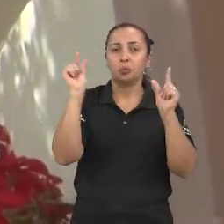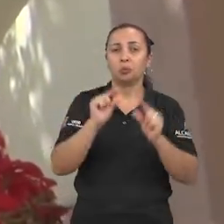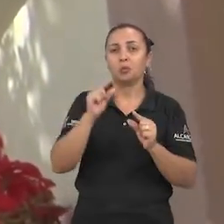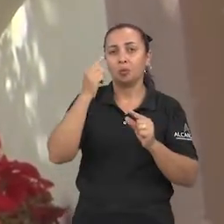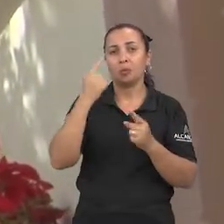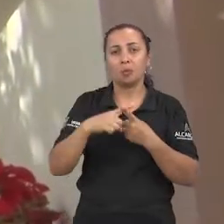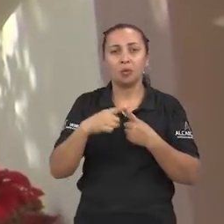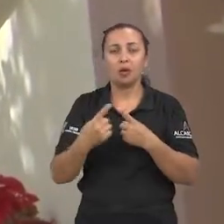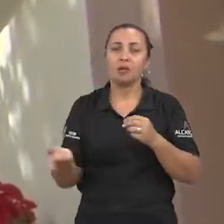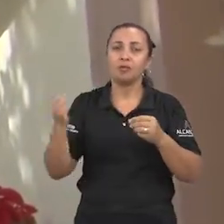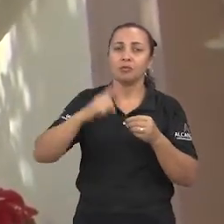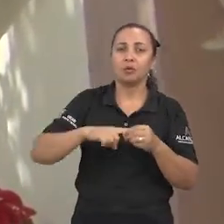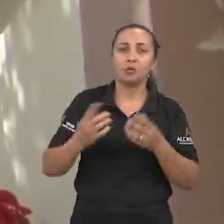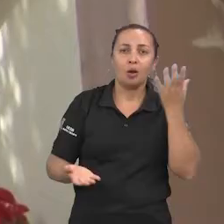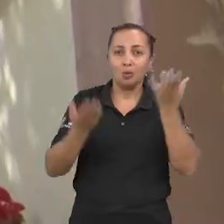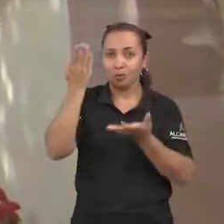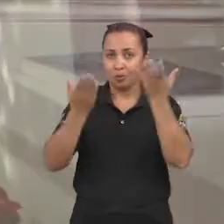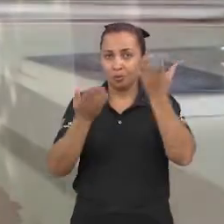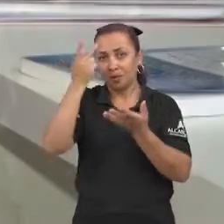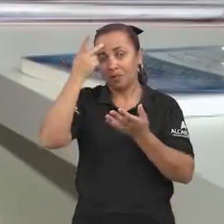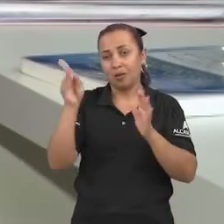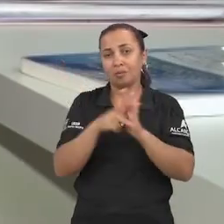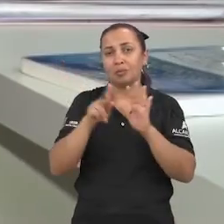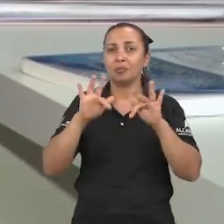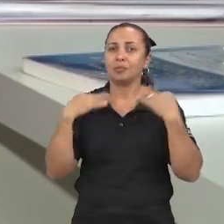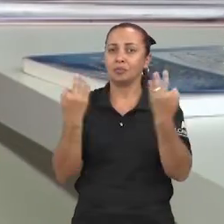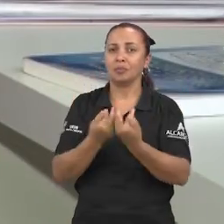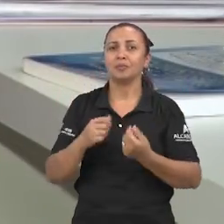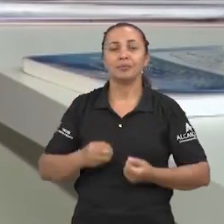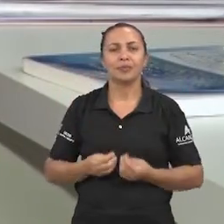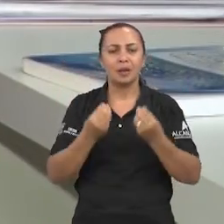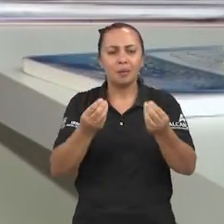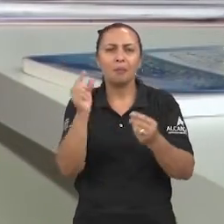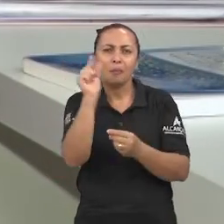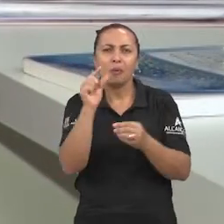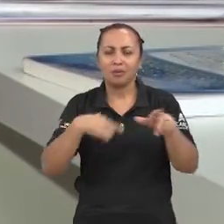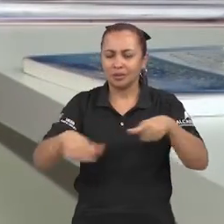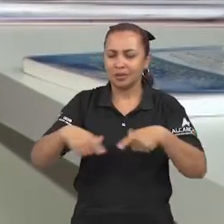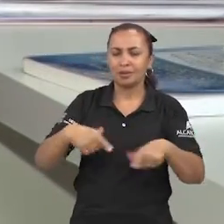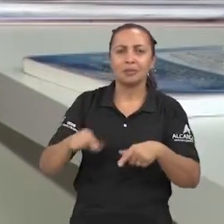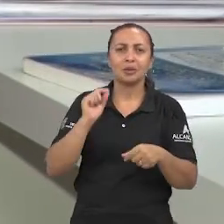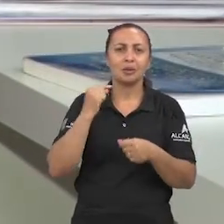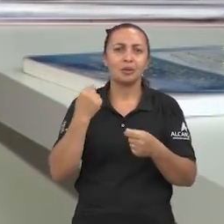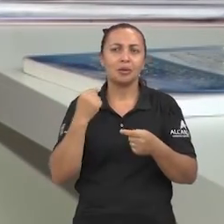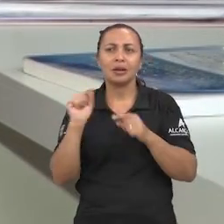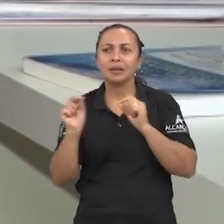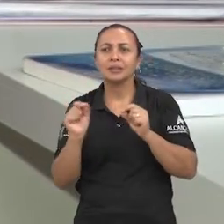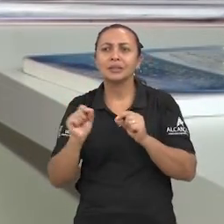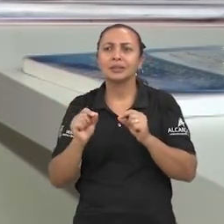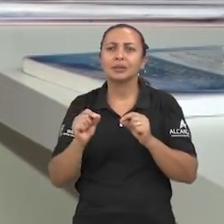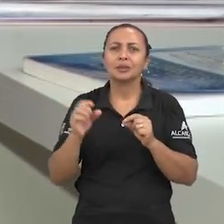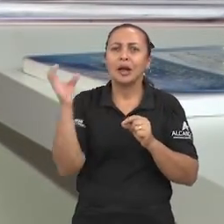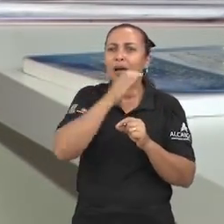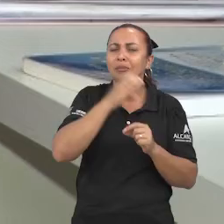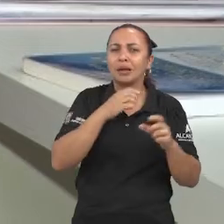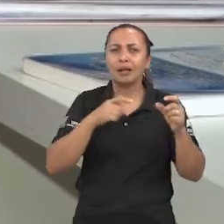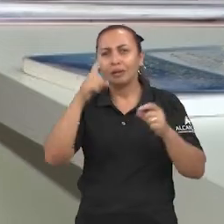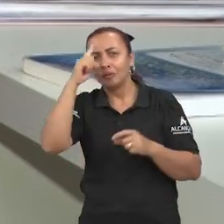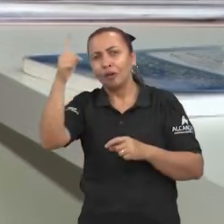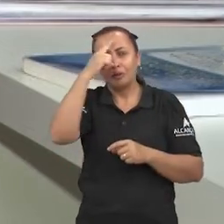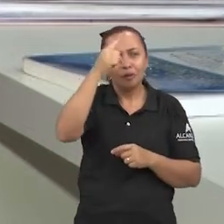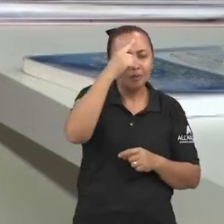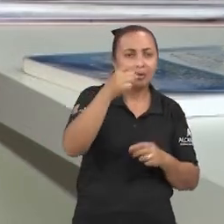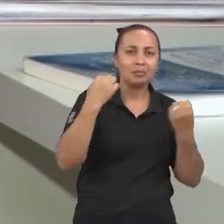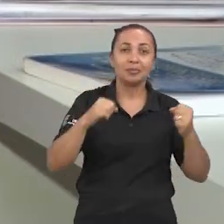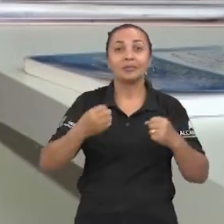retorno econômico para a própria família. Né? Dá um pouco mais de trabalho, então, coisas que na dinâmica do corre-corre do dia a dia,